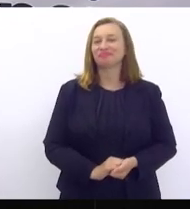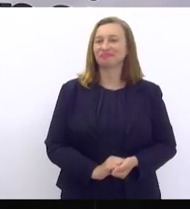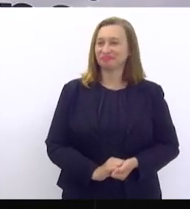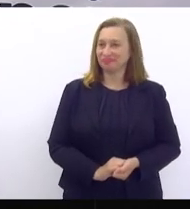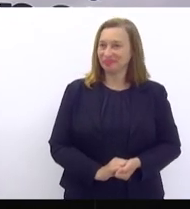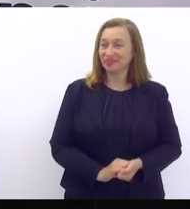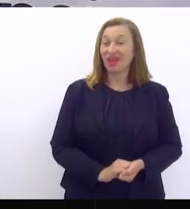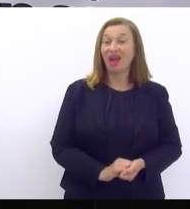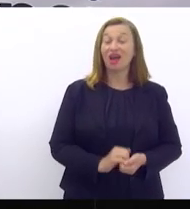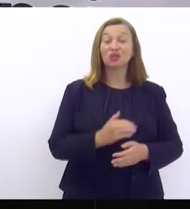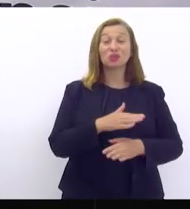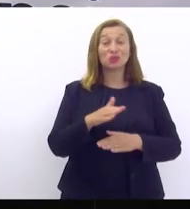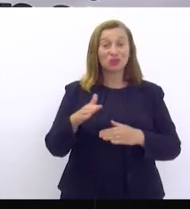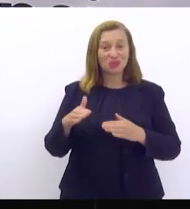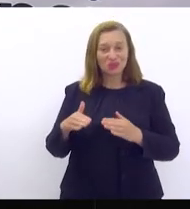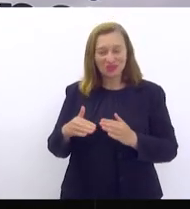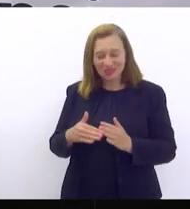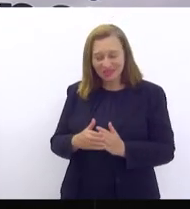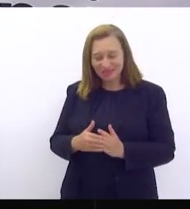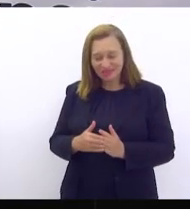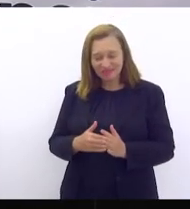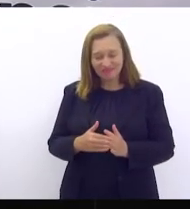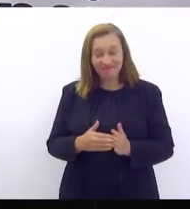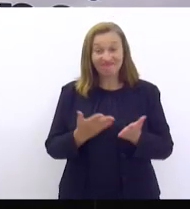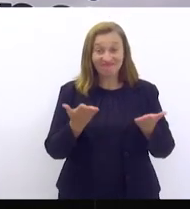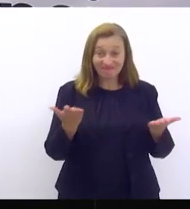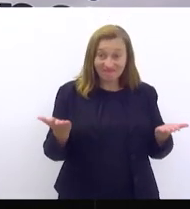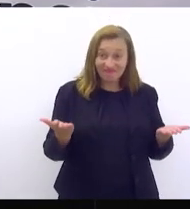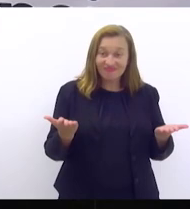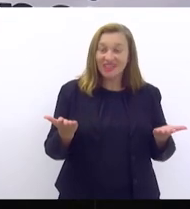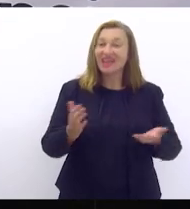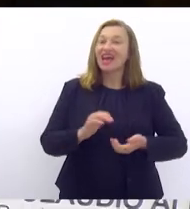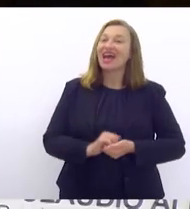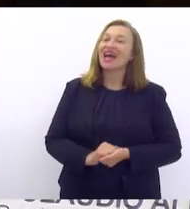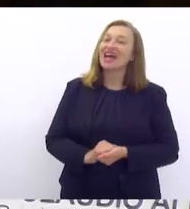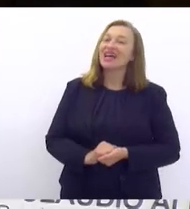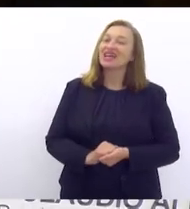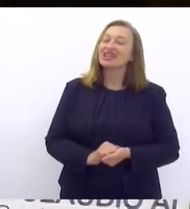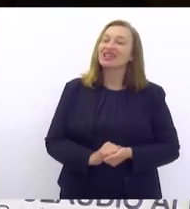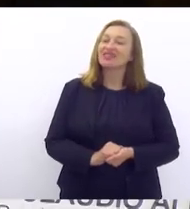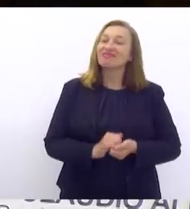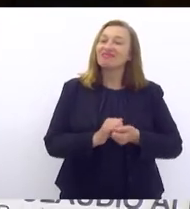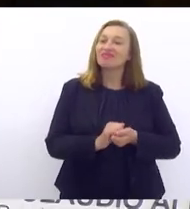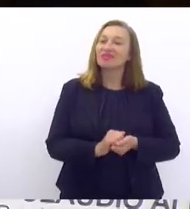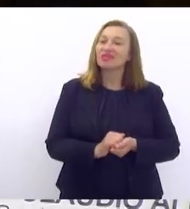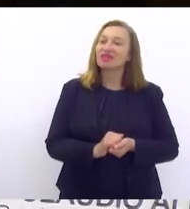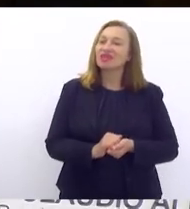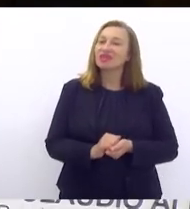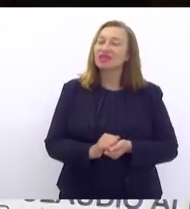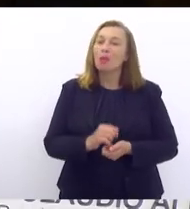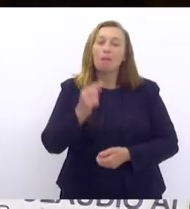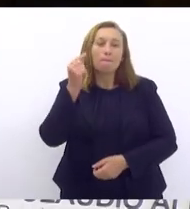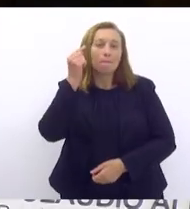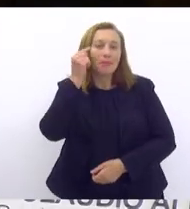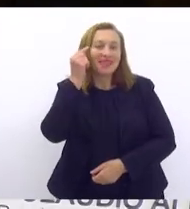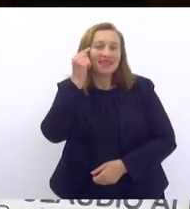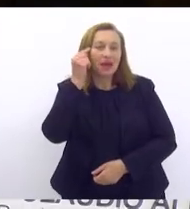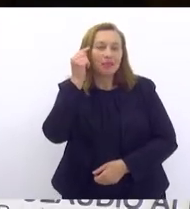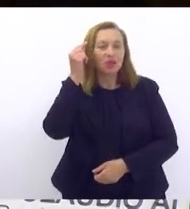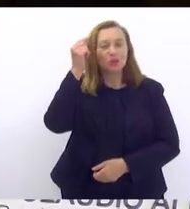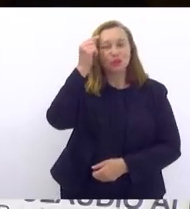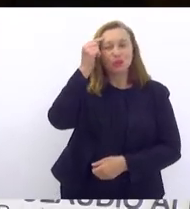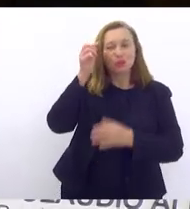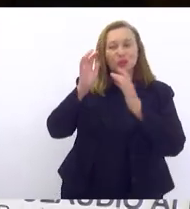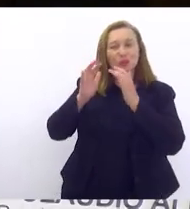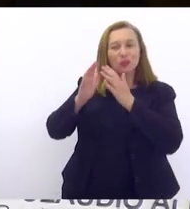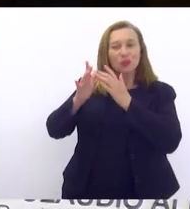Saudar a todos e dar uma pequena contribuição, uma pequena reflexão para esse momento